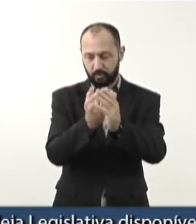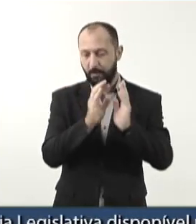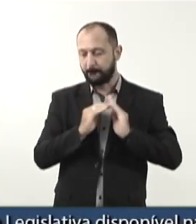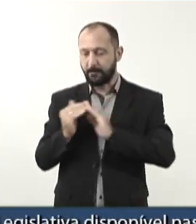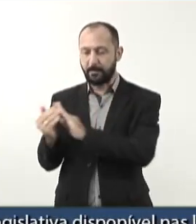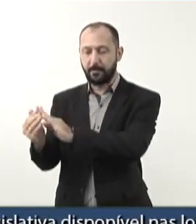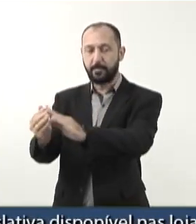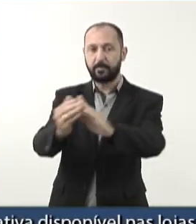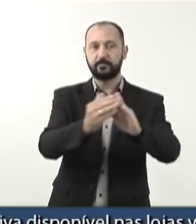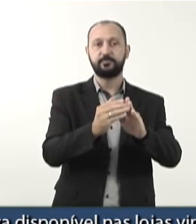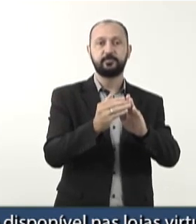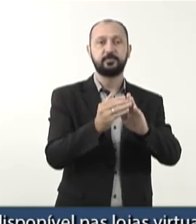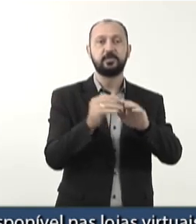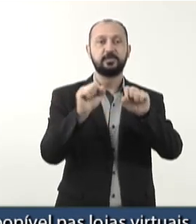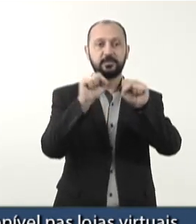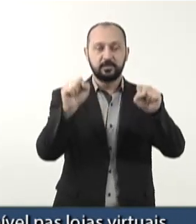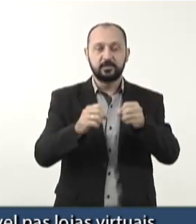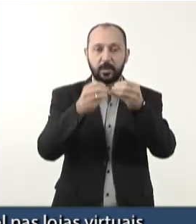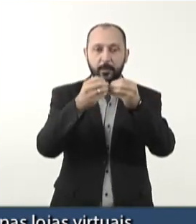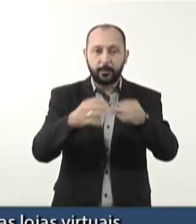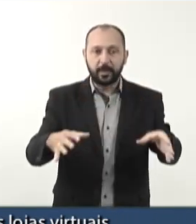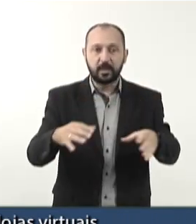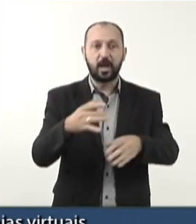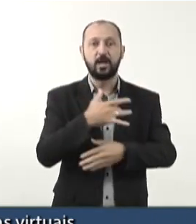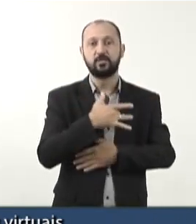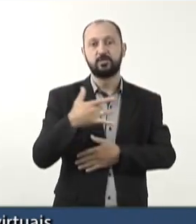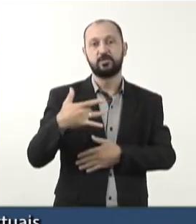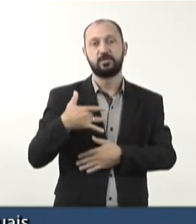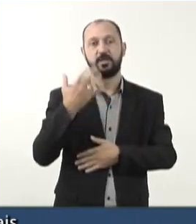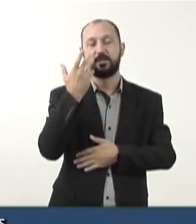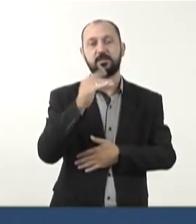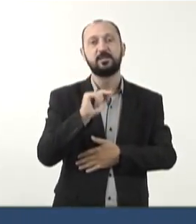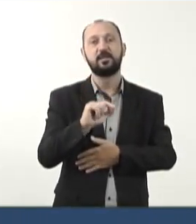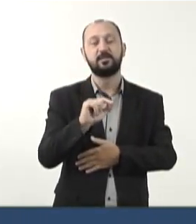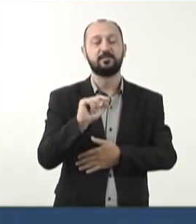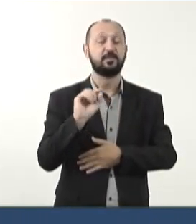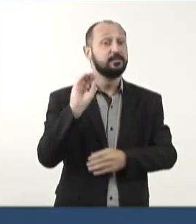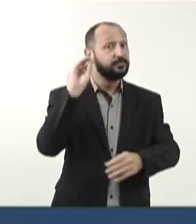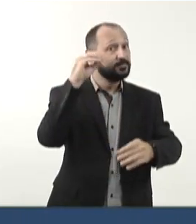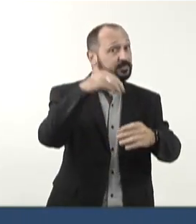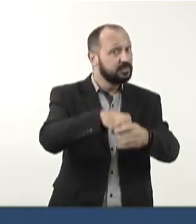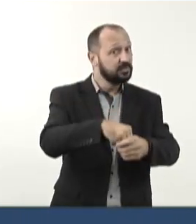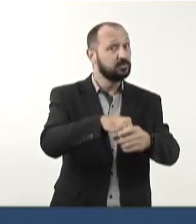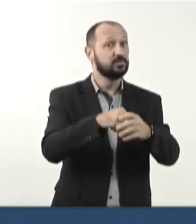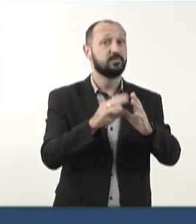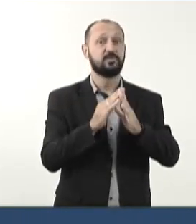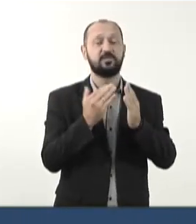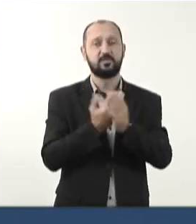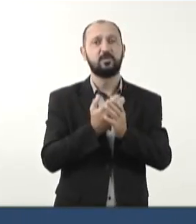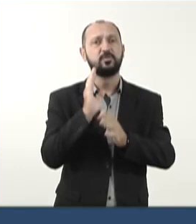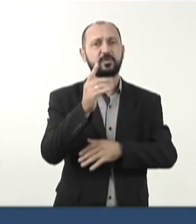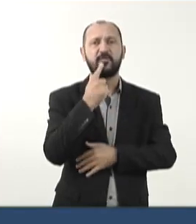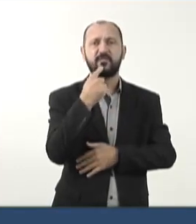a gente não tem esse sistema, isso prejudica a saúde das crianças que estão nas escolas. Eu já disse isso aqui e volto a